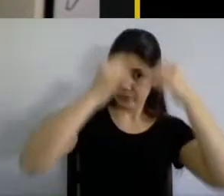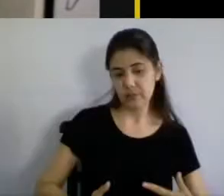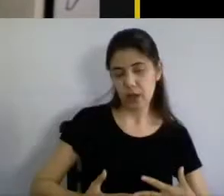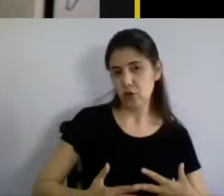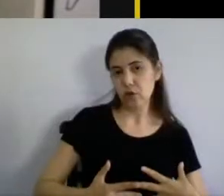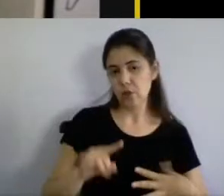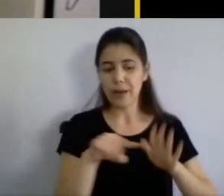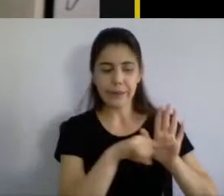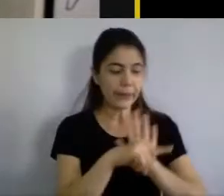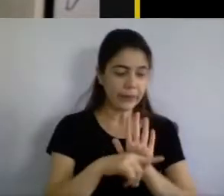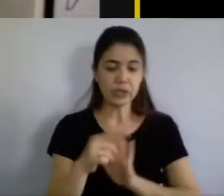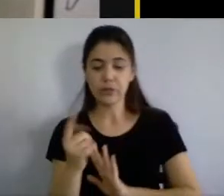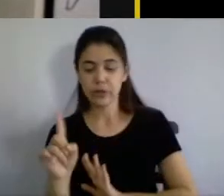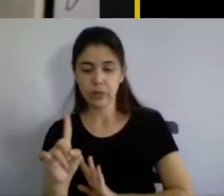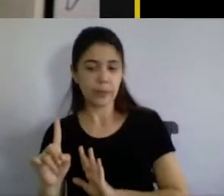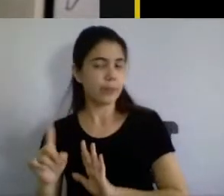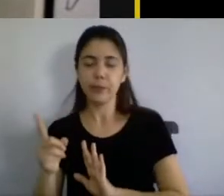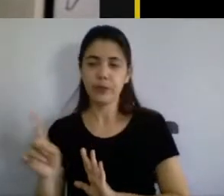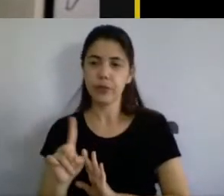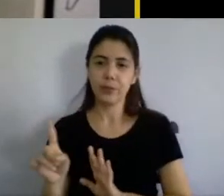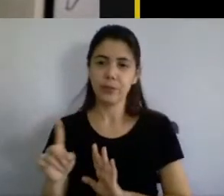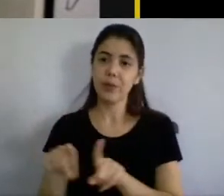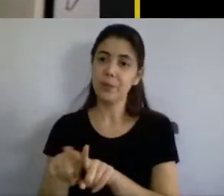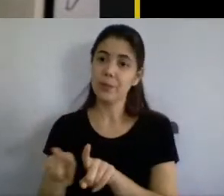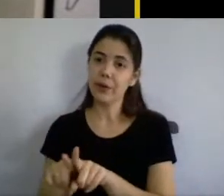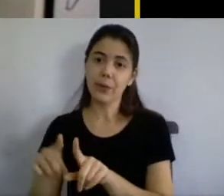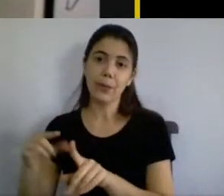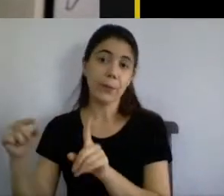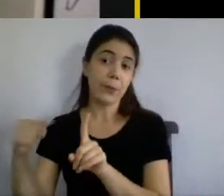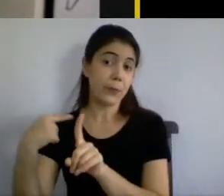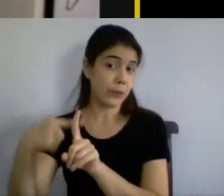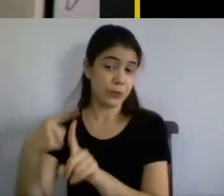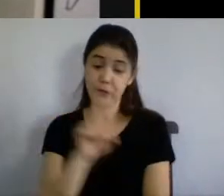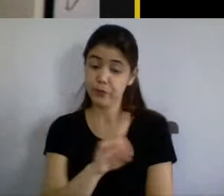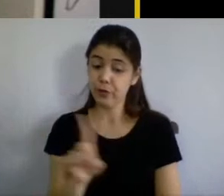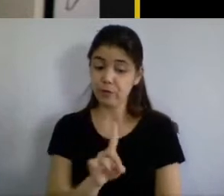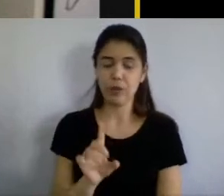técnica de expressão e de convencimento.